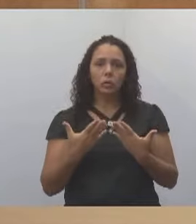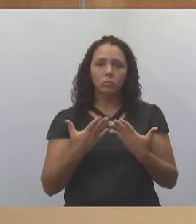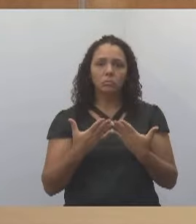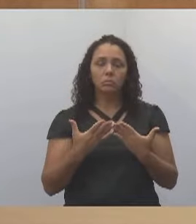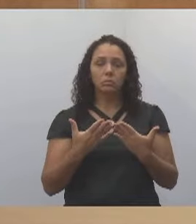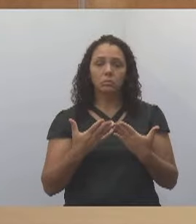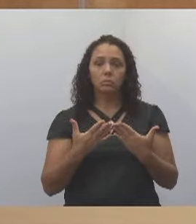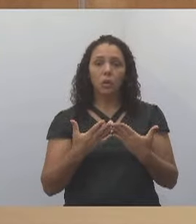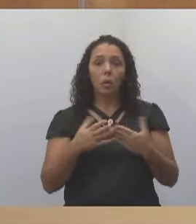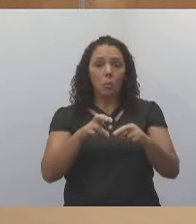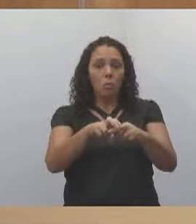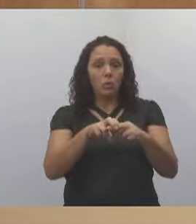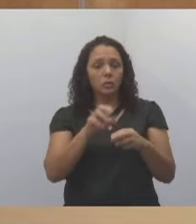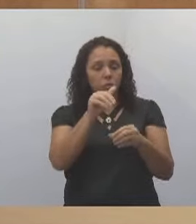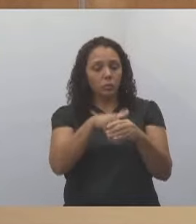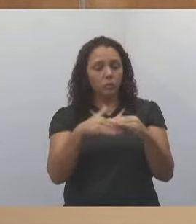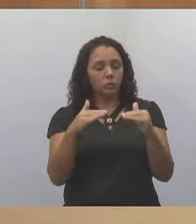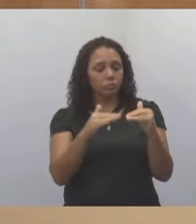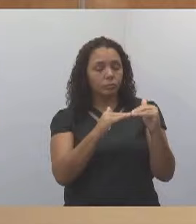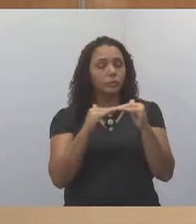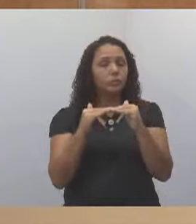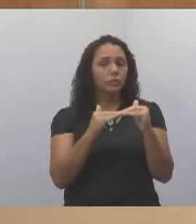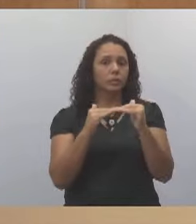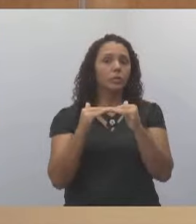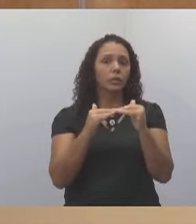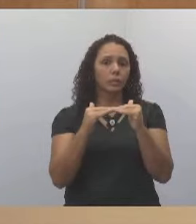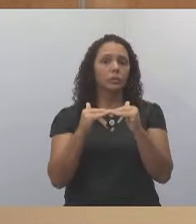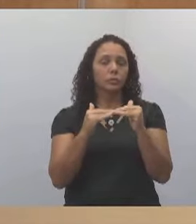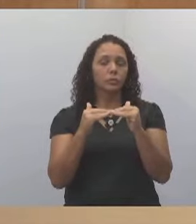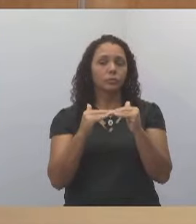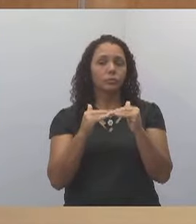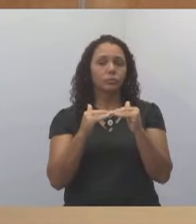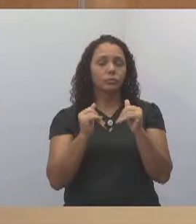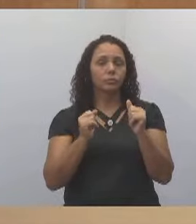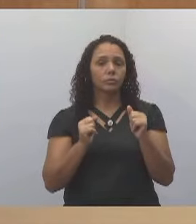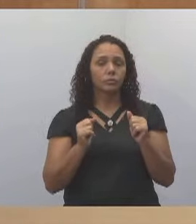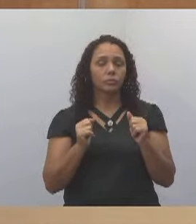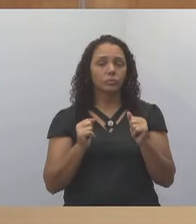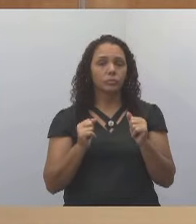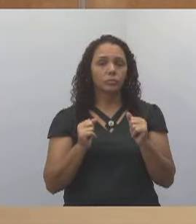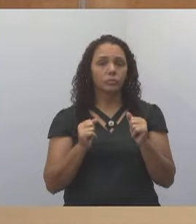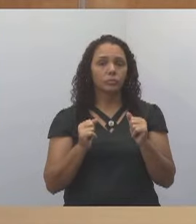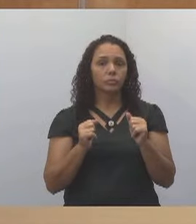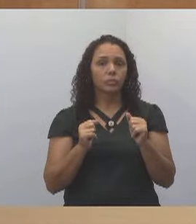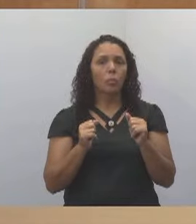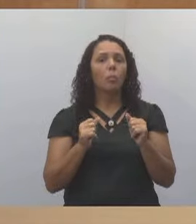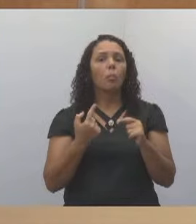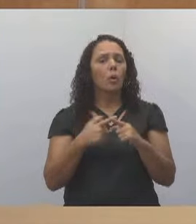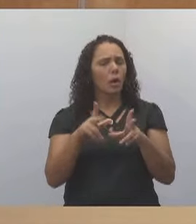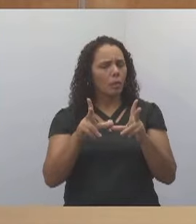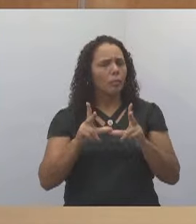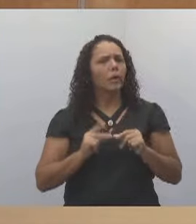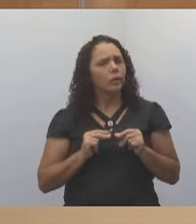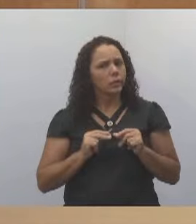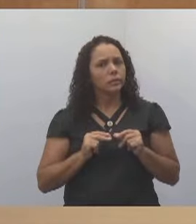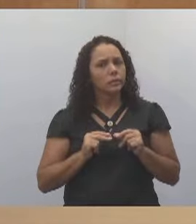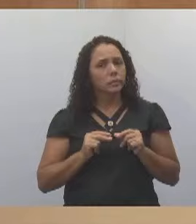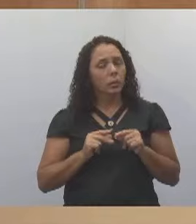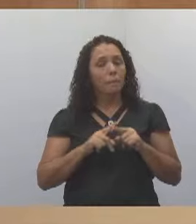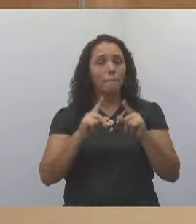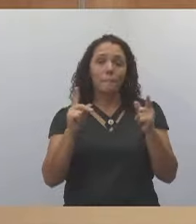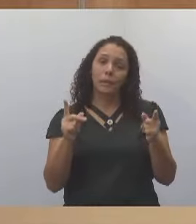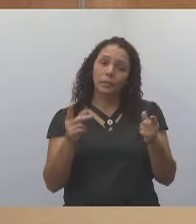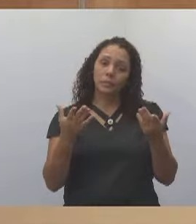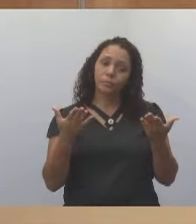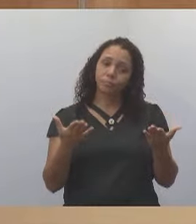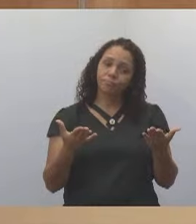eu estarei votando aí favoravelmente em relação à questão do mérito em si. Tá? Agora, eu